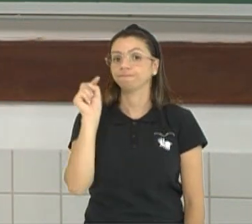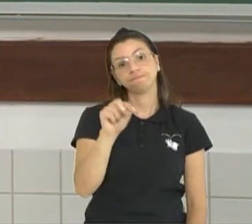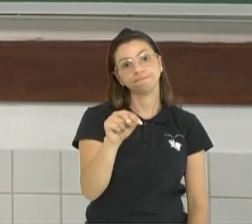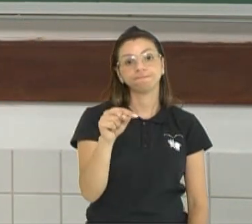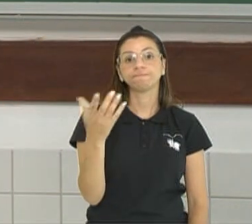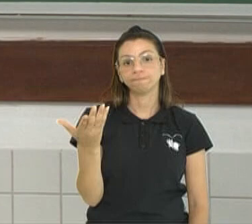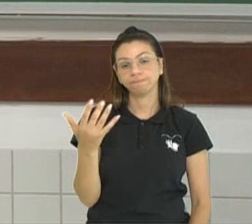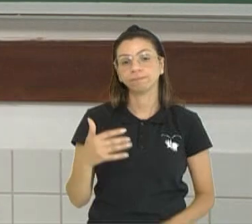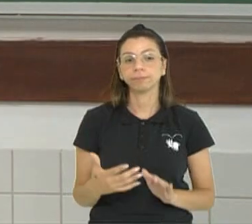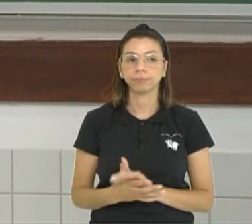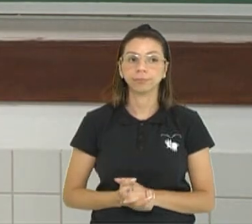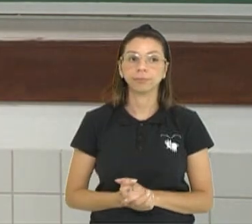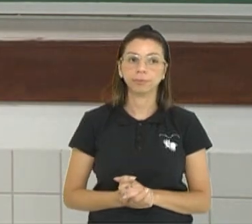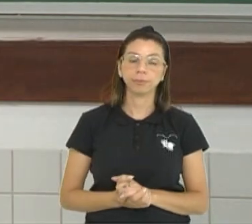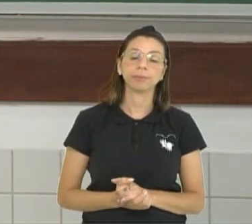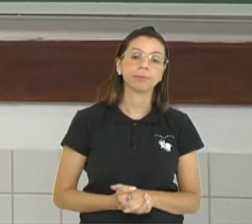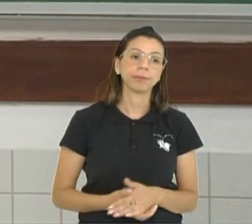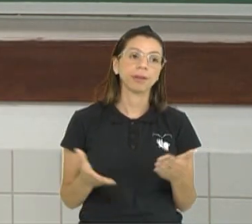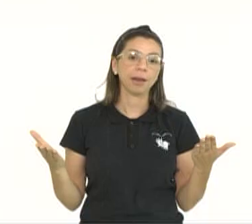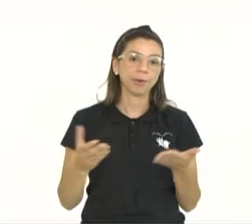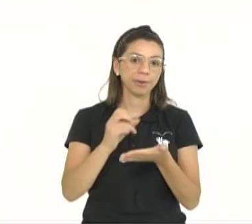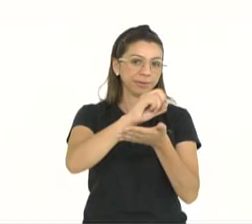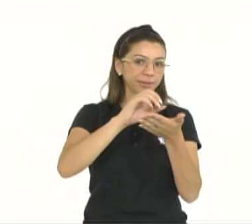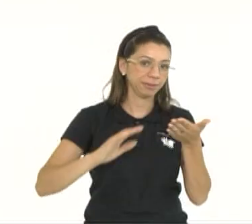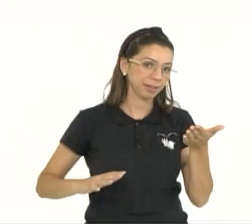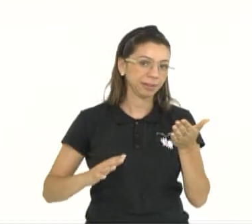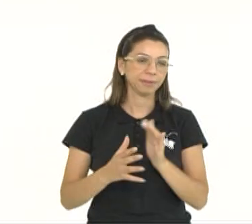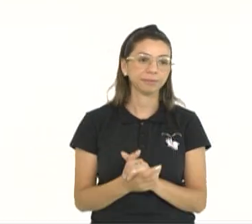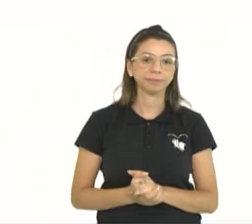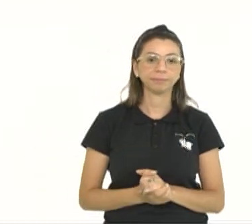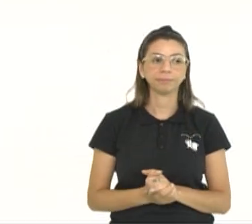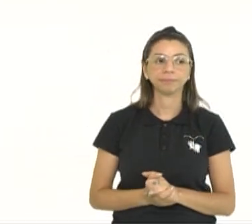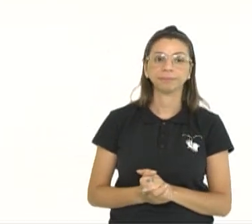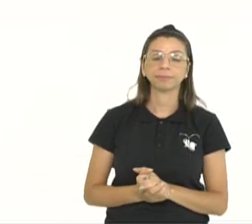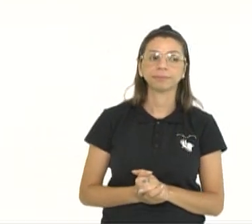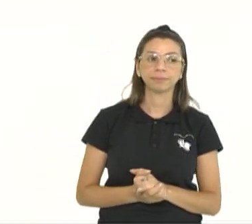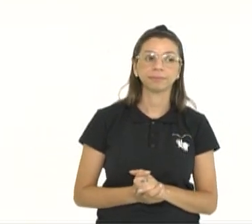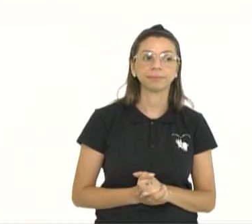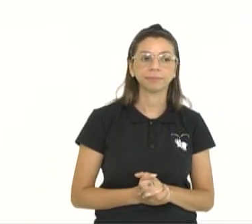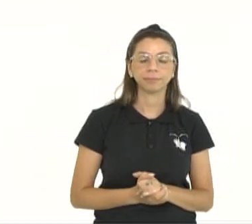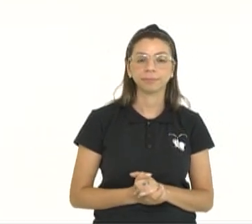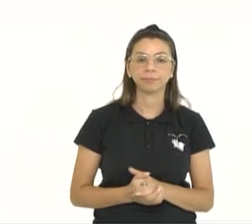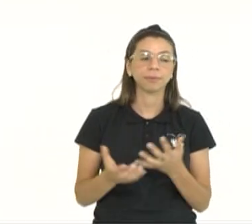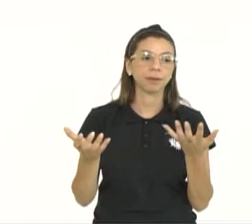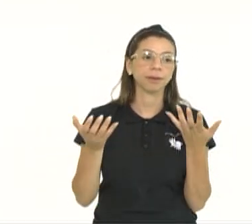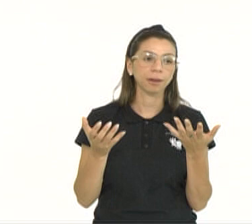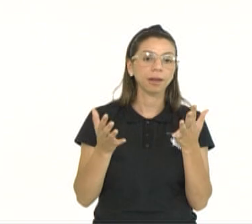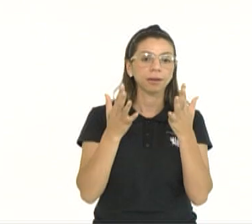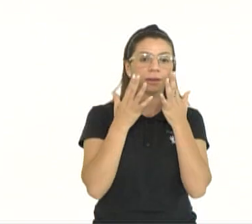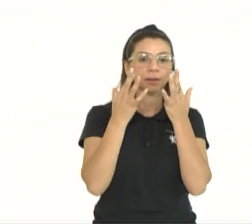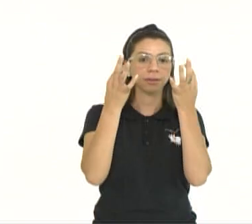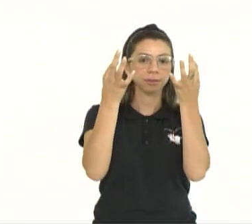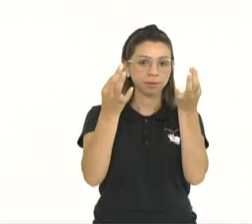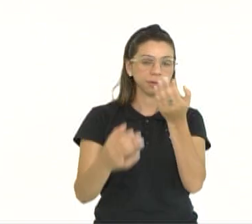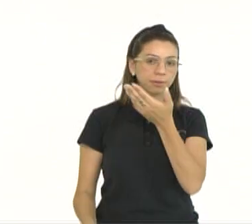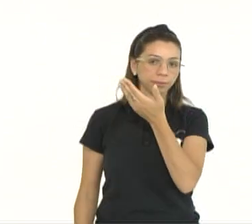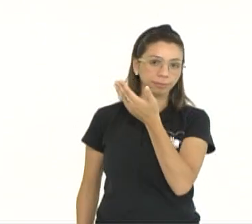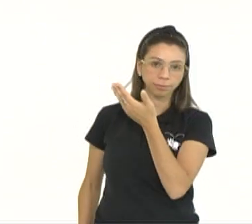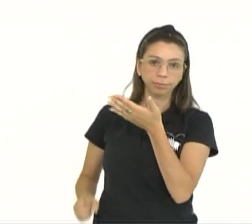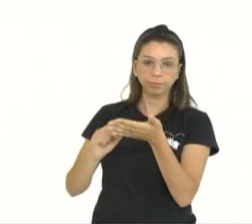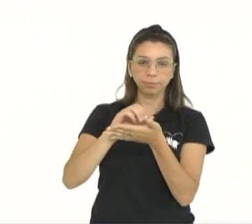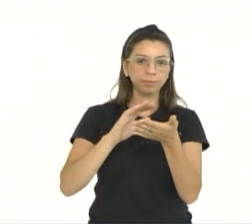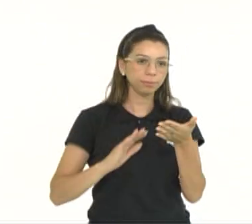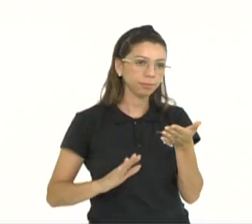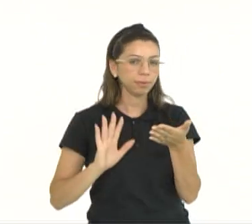incógnita. Chegamos na nossa atividade, né? Então, quero que vocês prestem atenção aqui na atividade